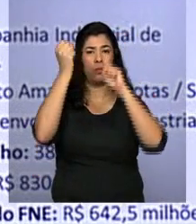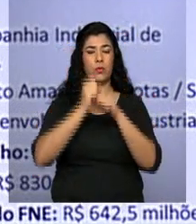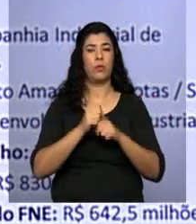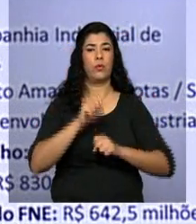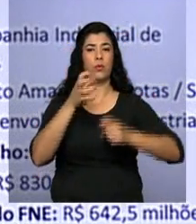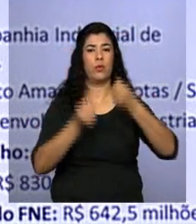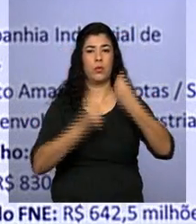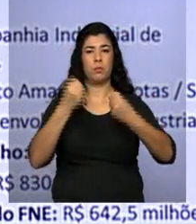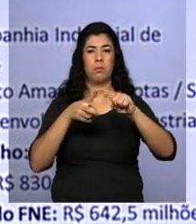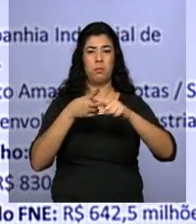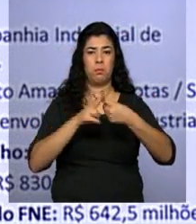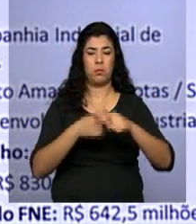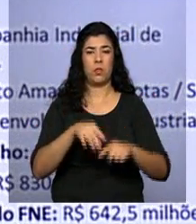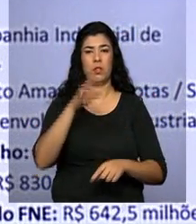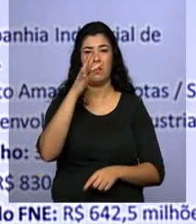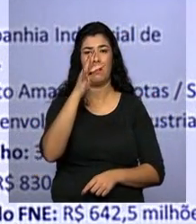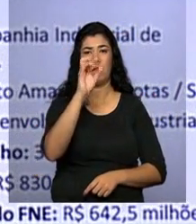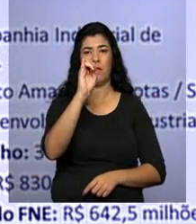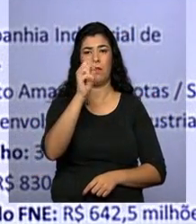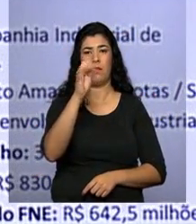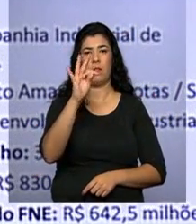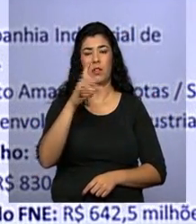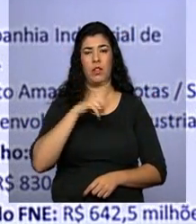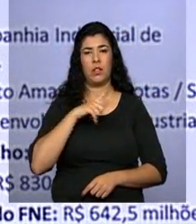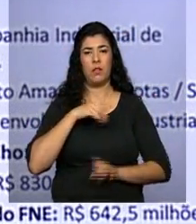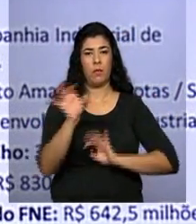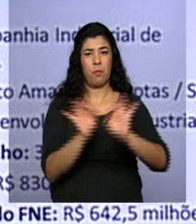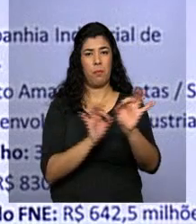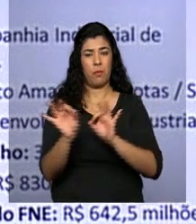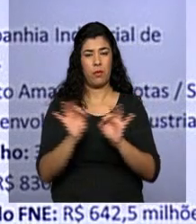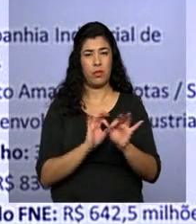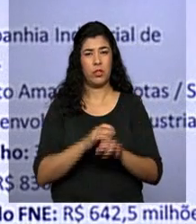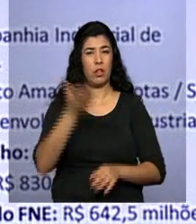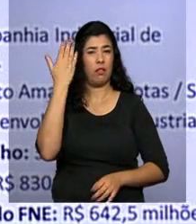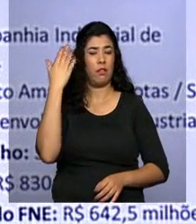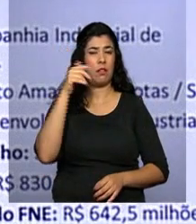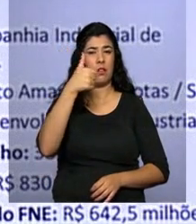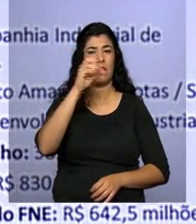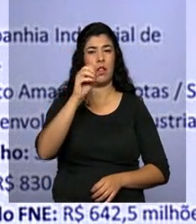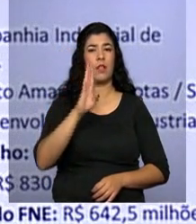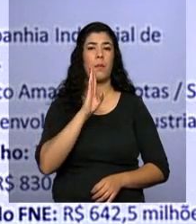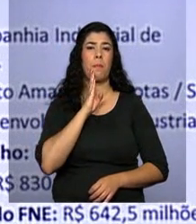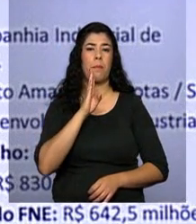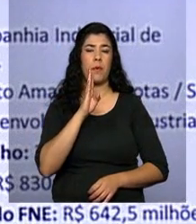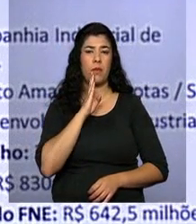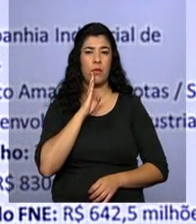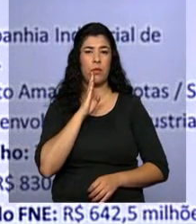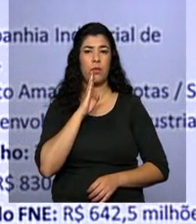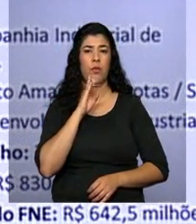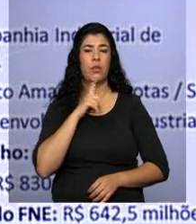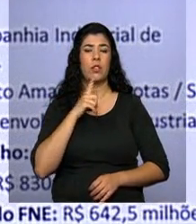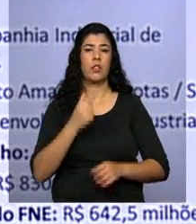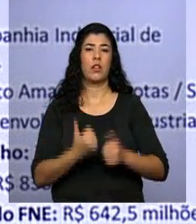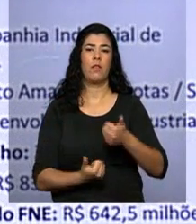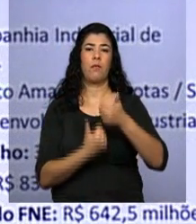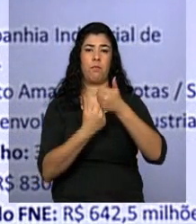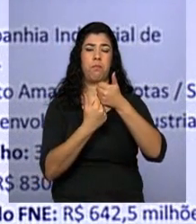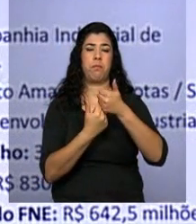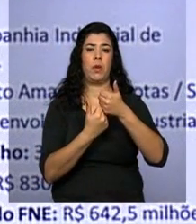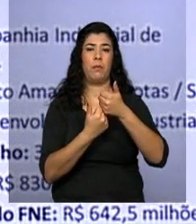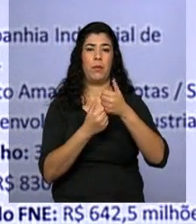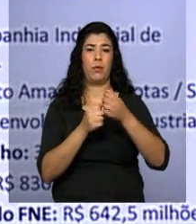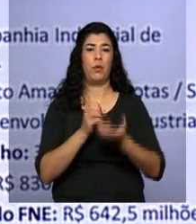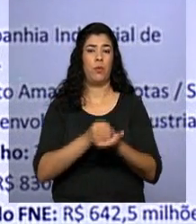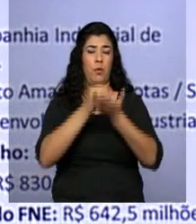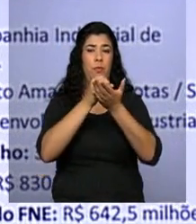bilhões de um projeto de 10 bilhões então o apoio é de 3,200 e aqui uma